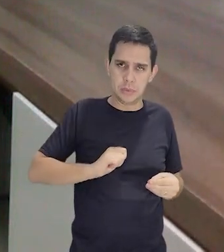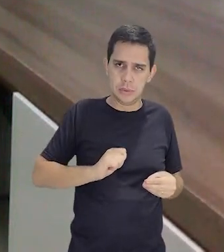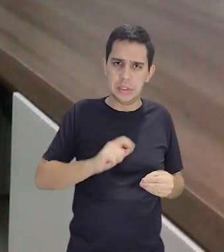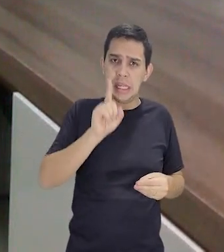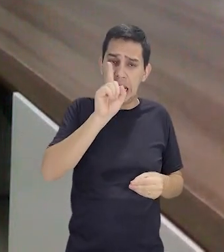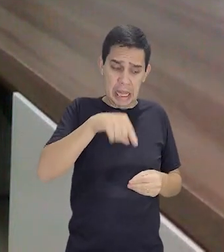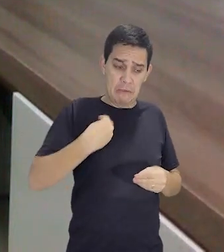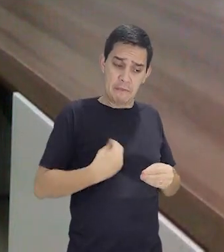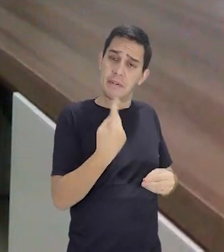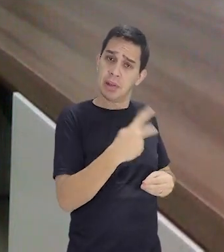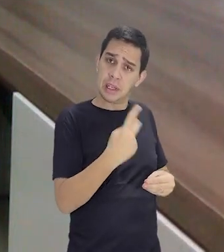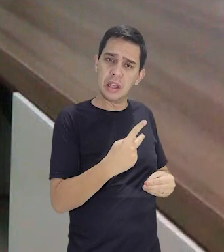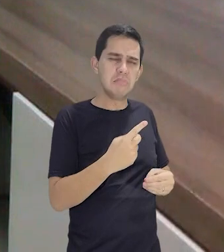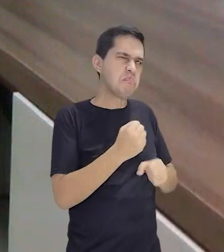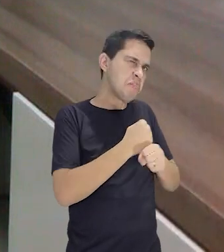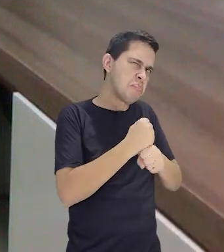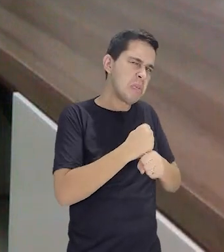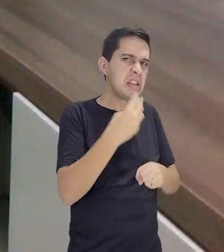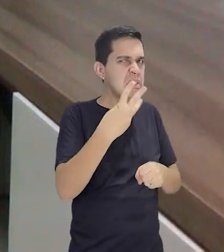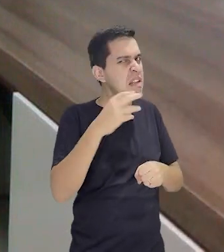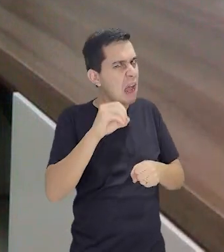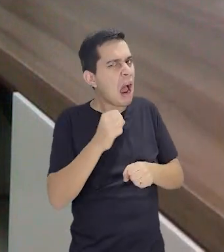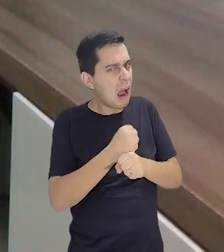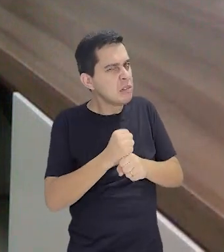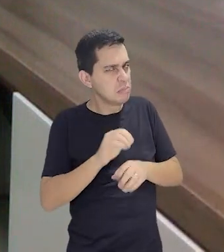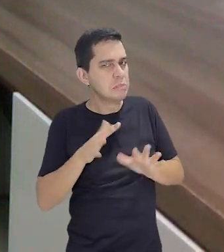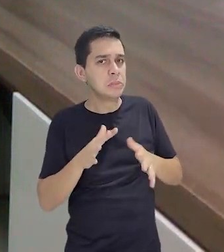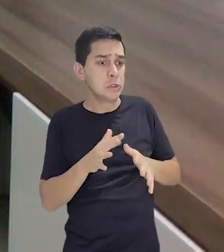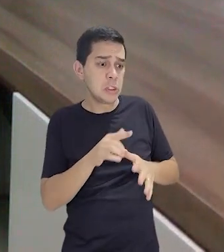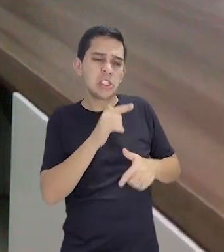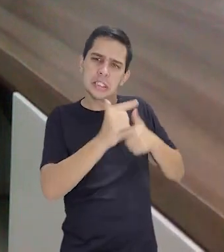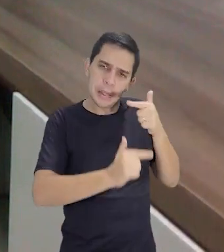ela morava e trabalhava nessa casa desses empregadores.